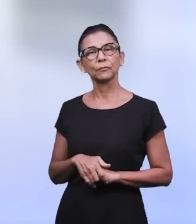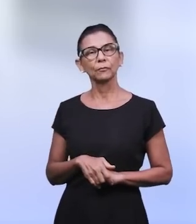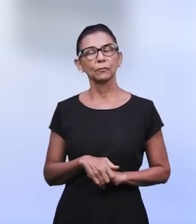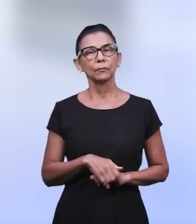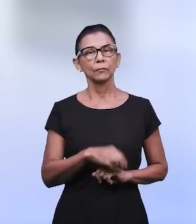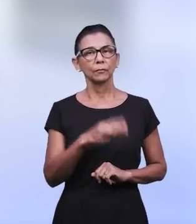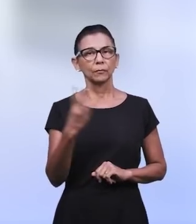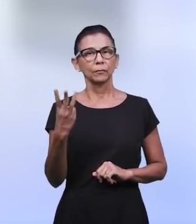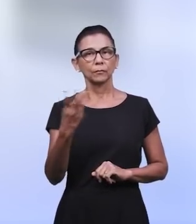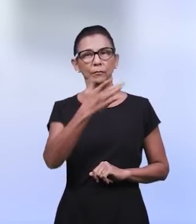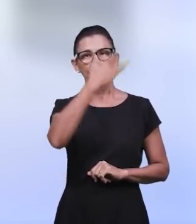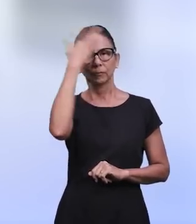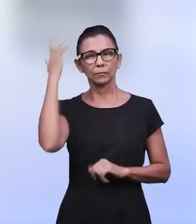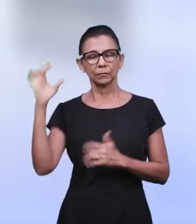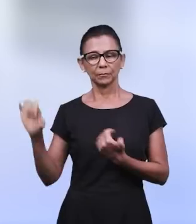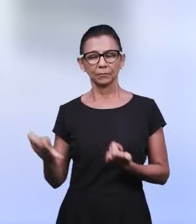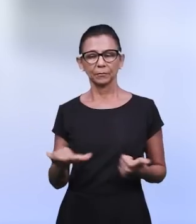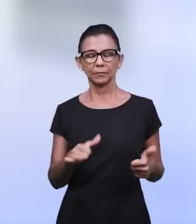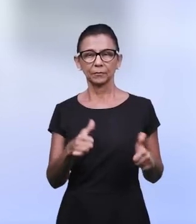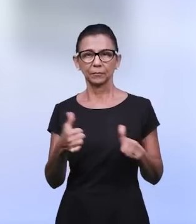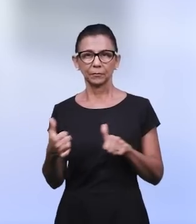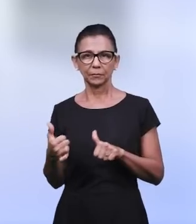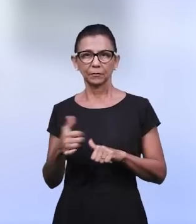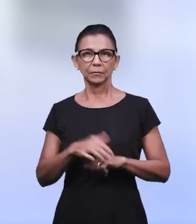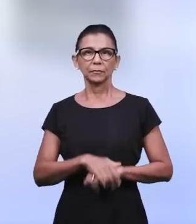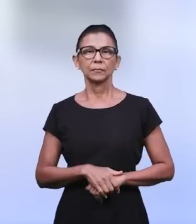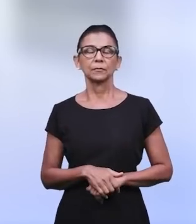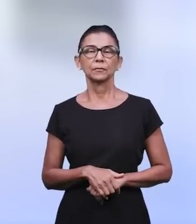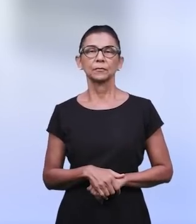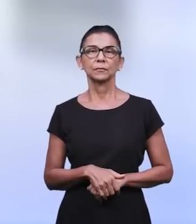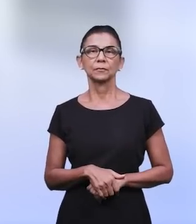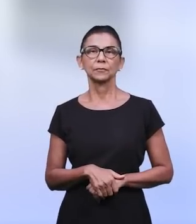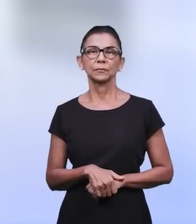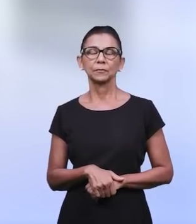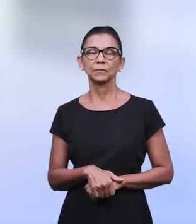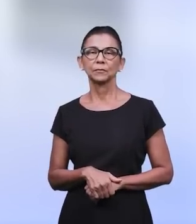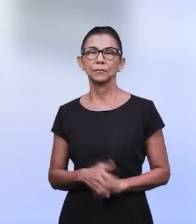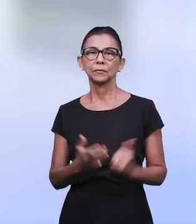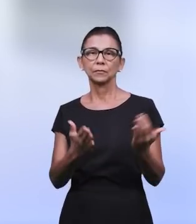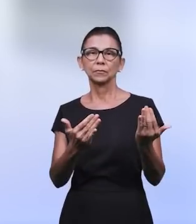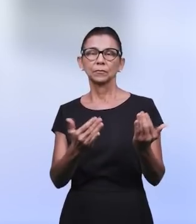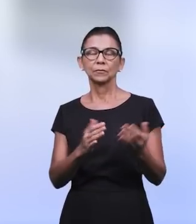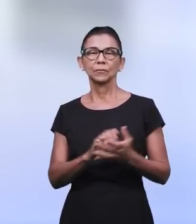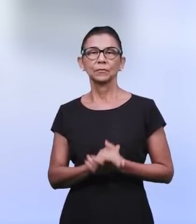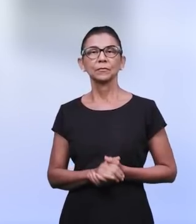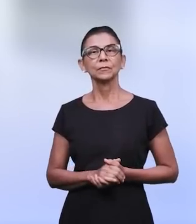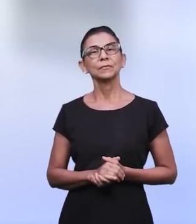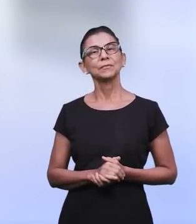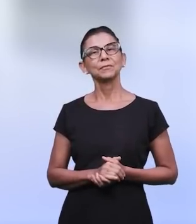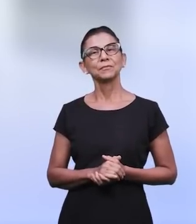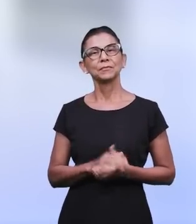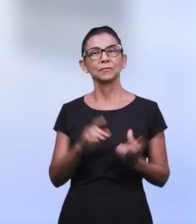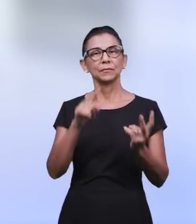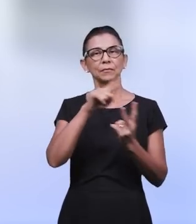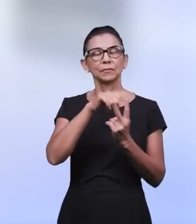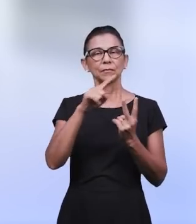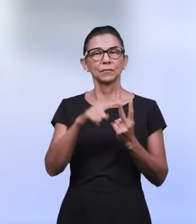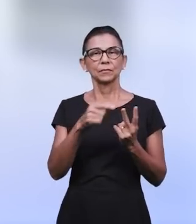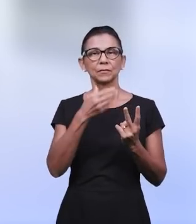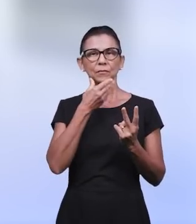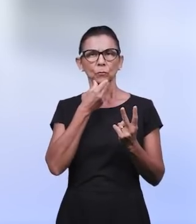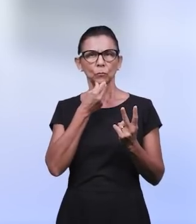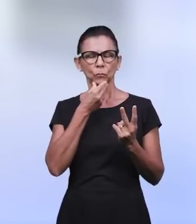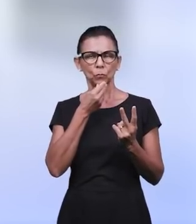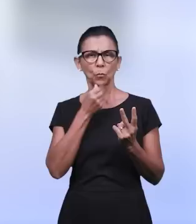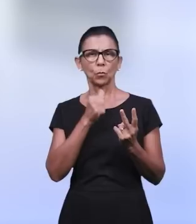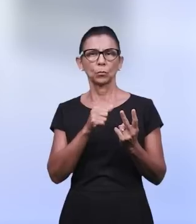Tocantins. Três vidas desceram as águas e dois jovens e um senhor de 62 anos, que foi uma vitória da igreja e